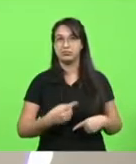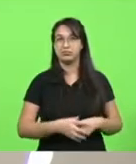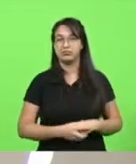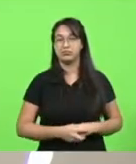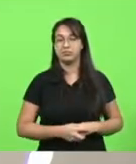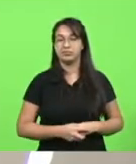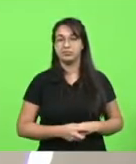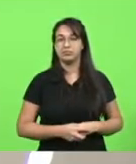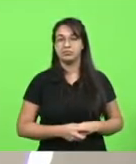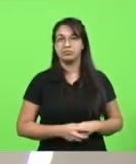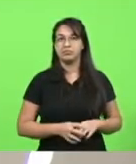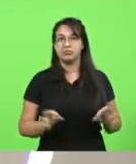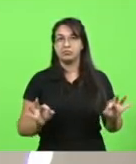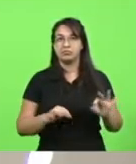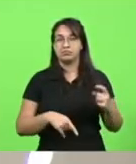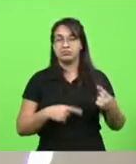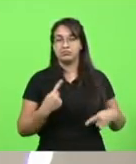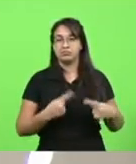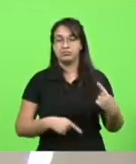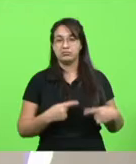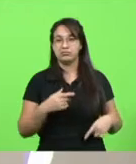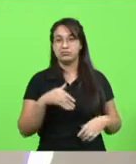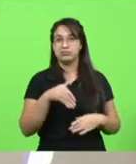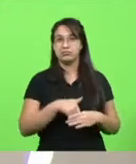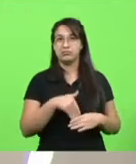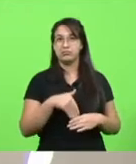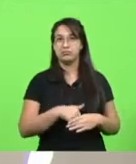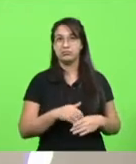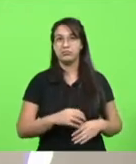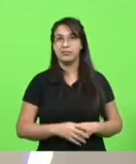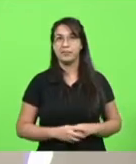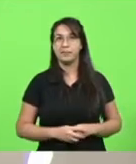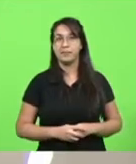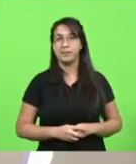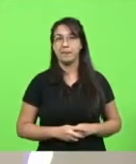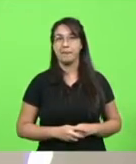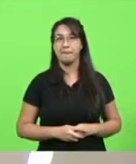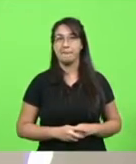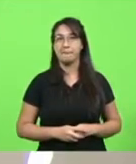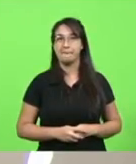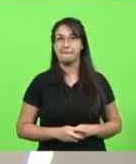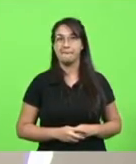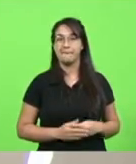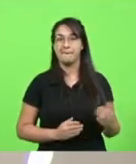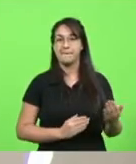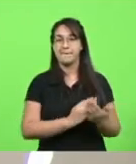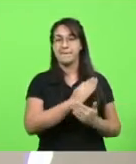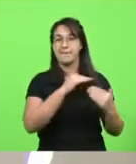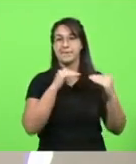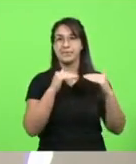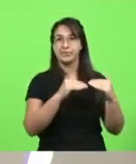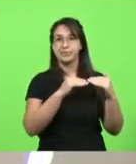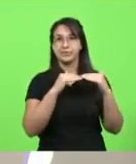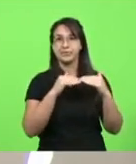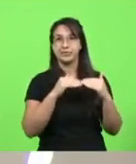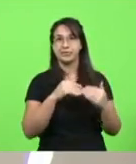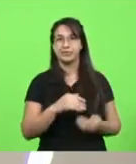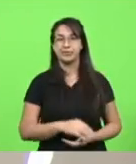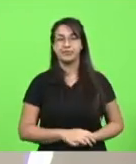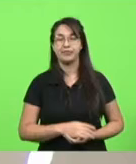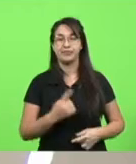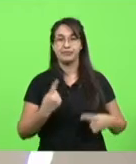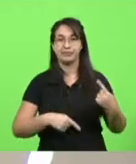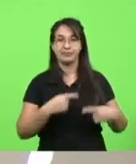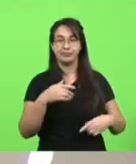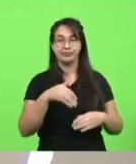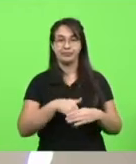havendo quem queira discutir, em votação. Deputados que aprovam, permaneçam como se encontram. Aprovado por unanimidade. Discussão e votação